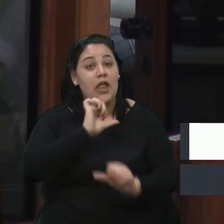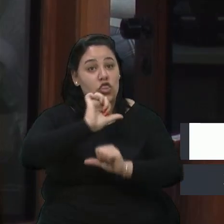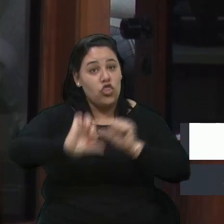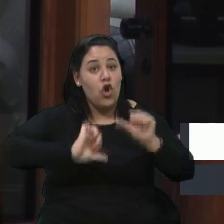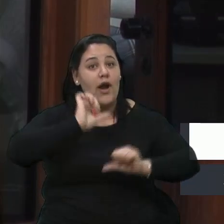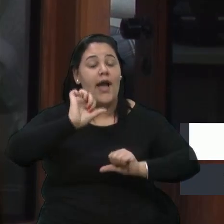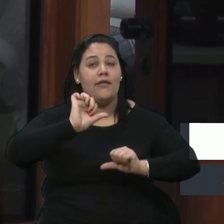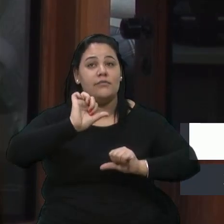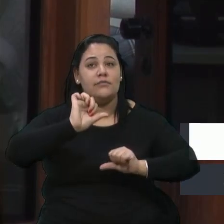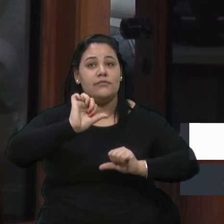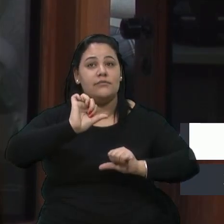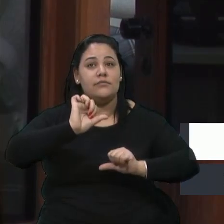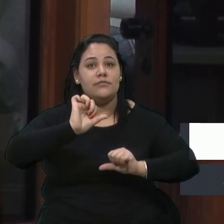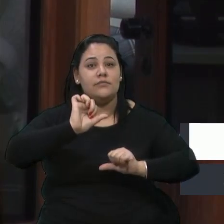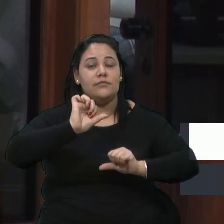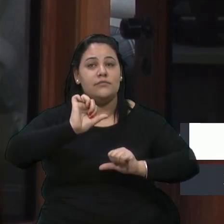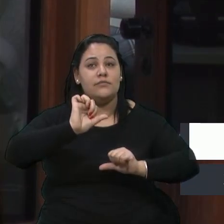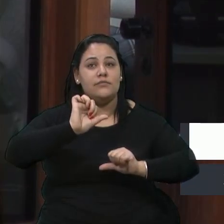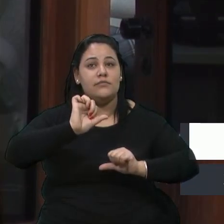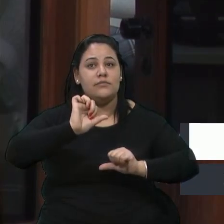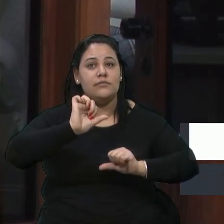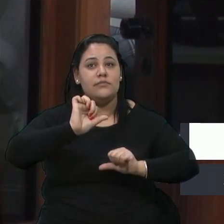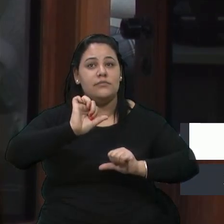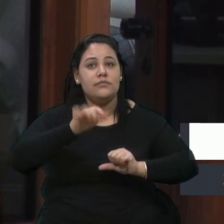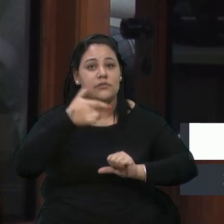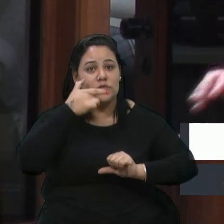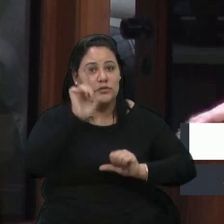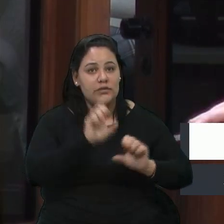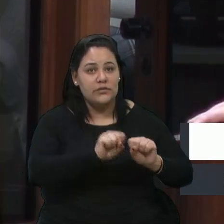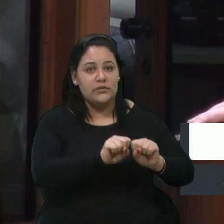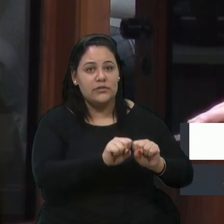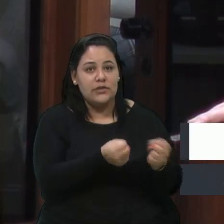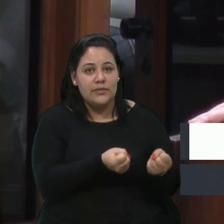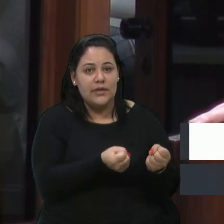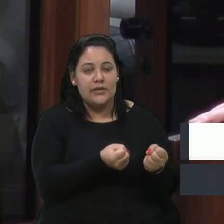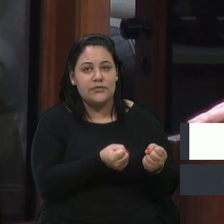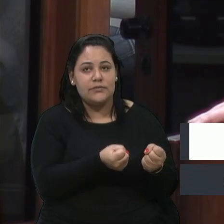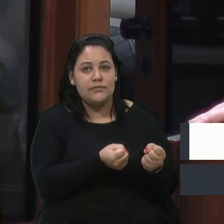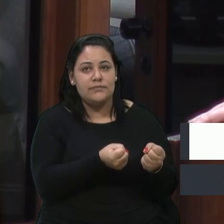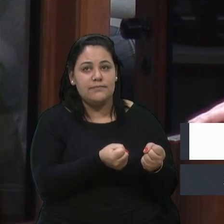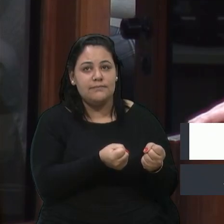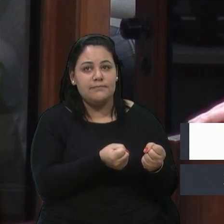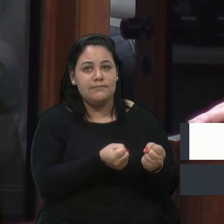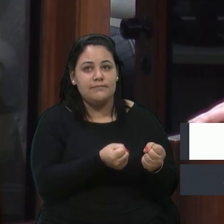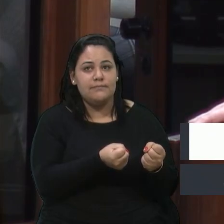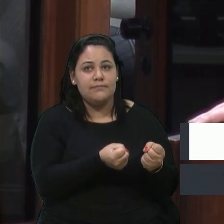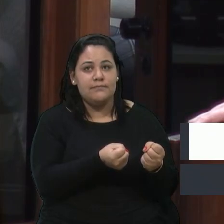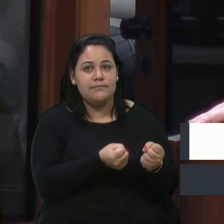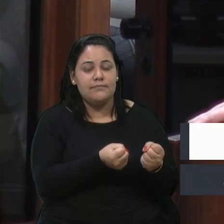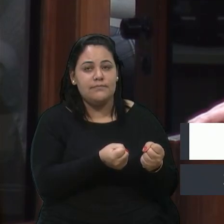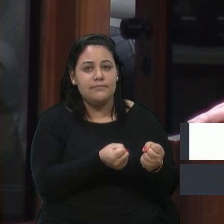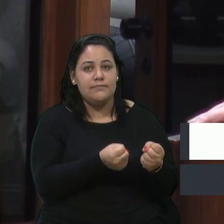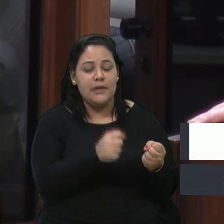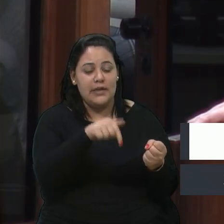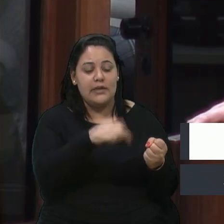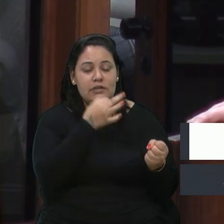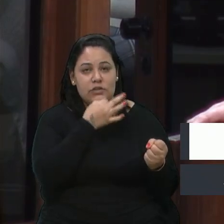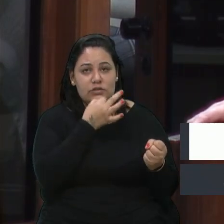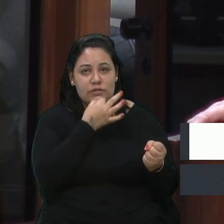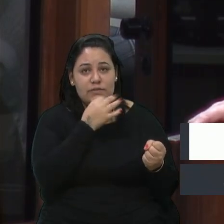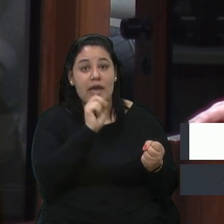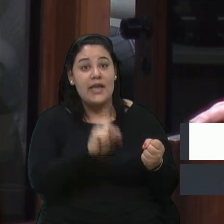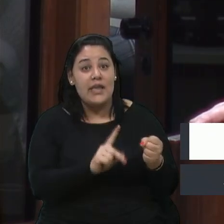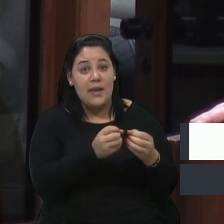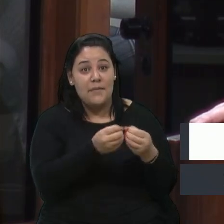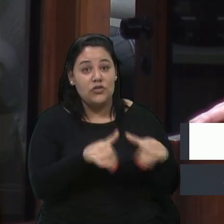para poder ser quebrado esse monopólio em Caxias do Sul. E quem está sendo prejudicado